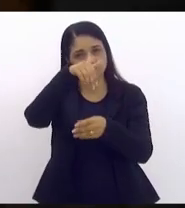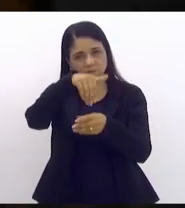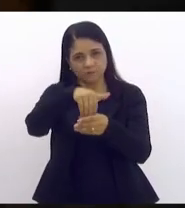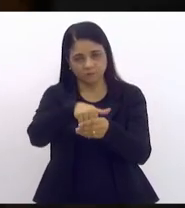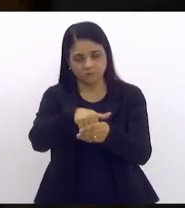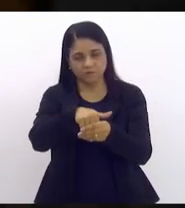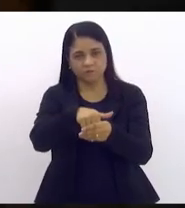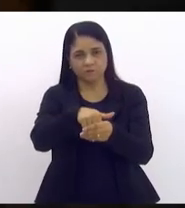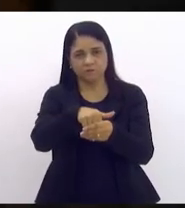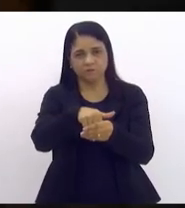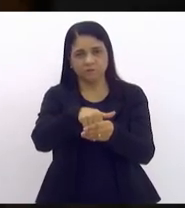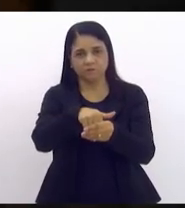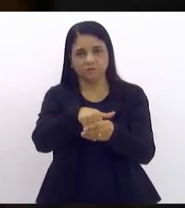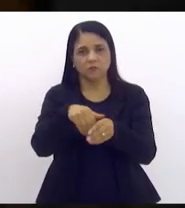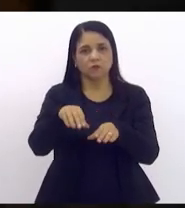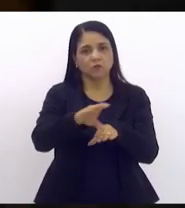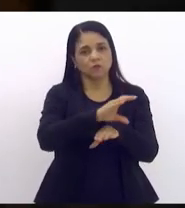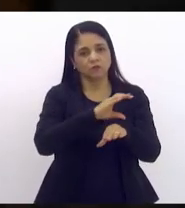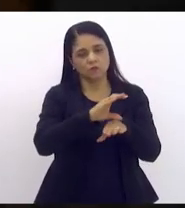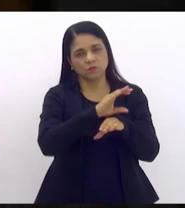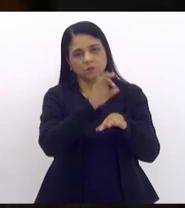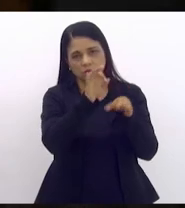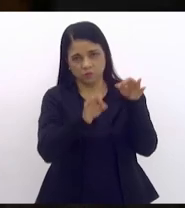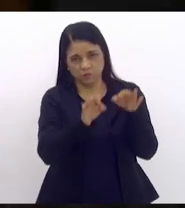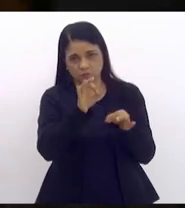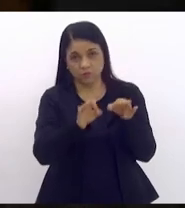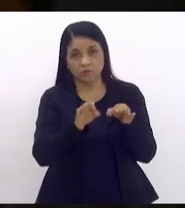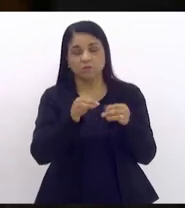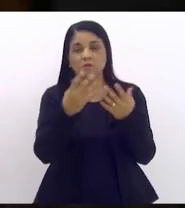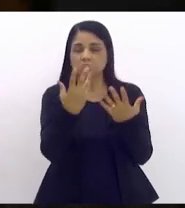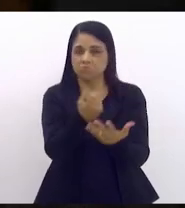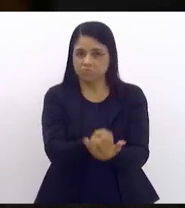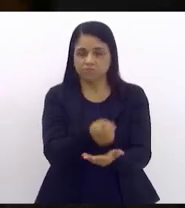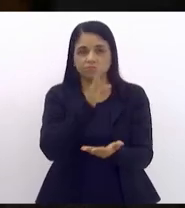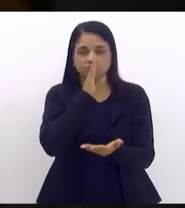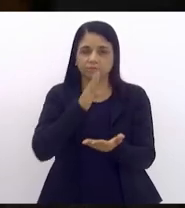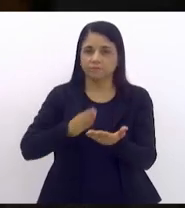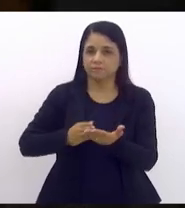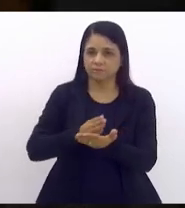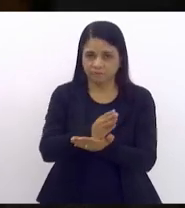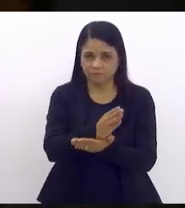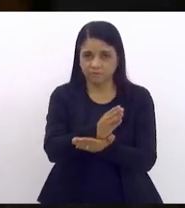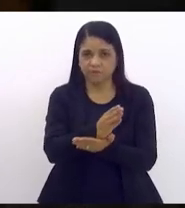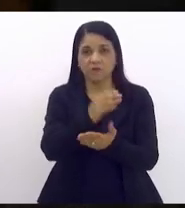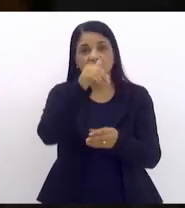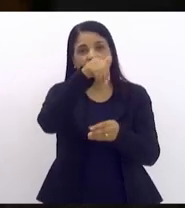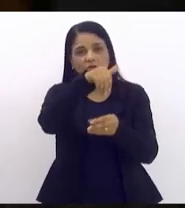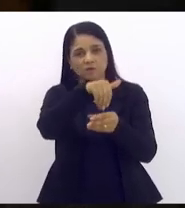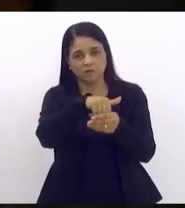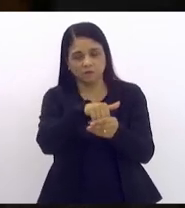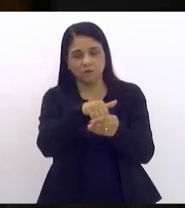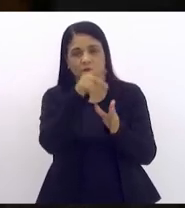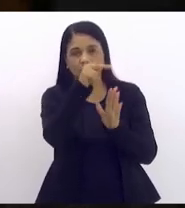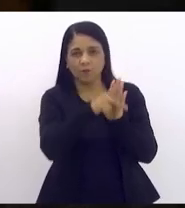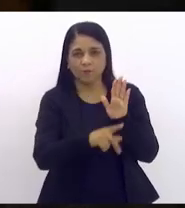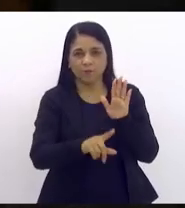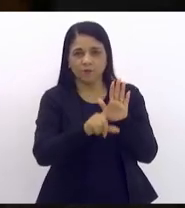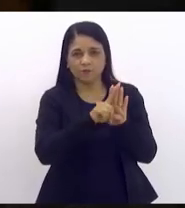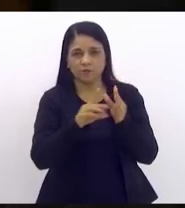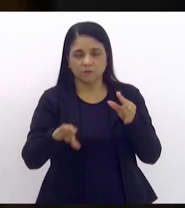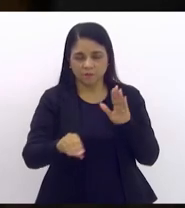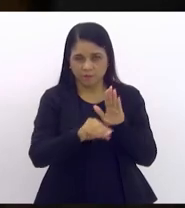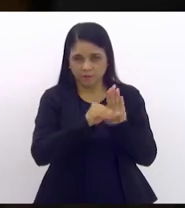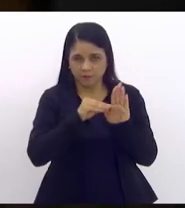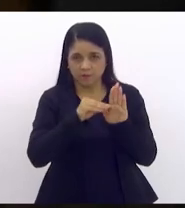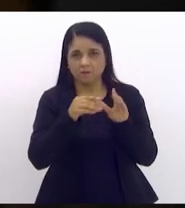para ser da Constituição e Justiça, os senhores que aprovam, mandam-se como estão, aprovado. Em votação, o projeto assim emendado, os